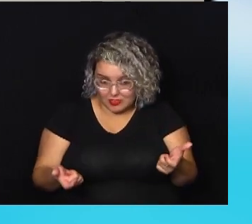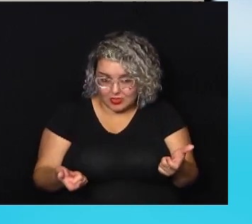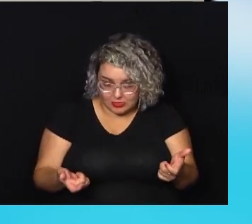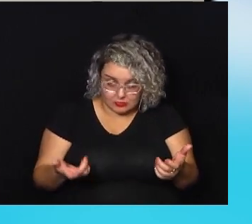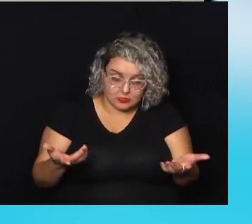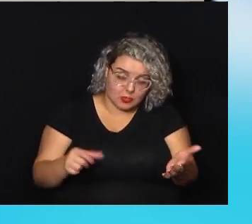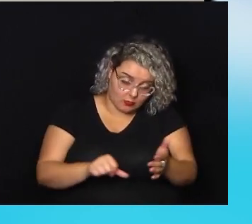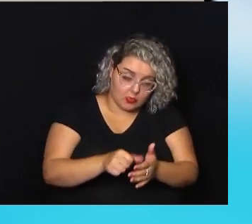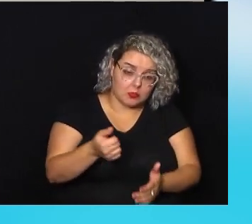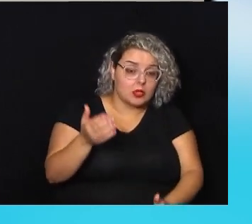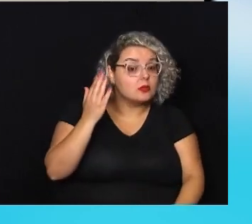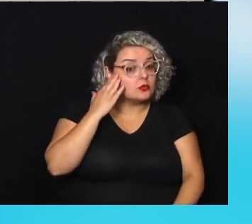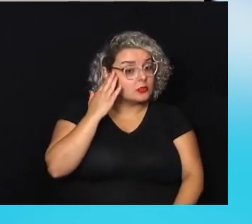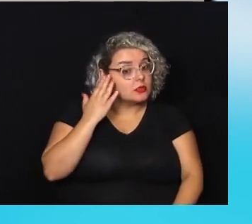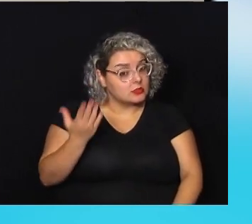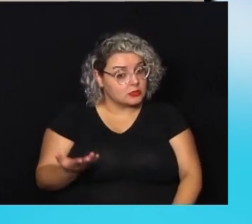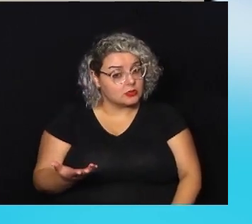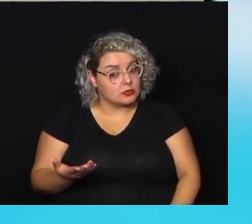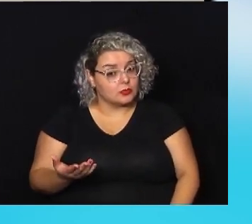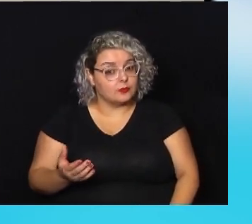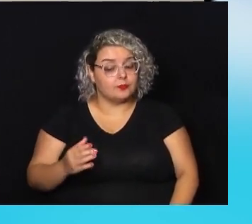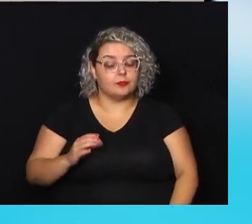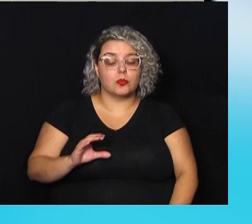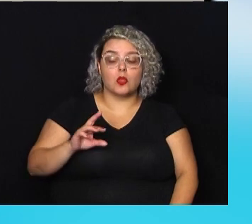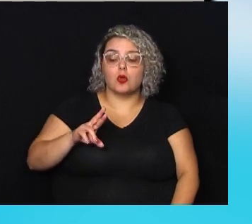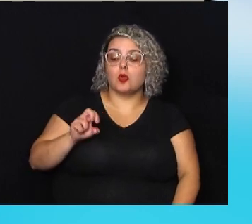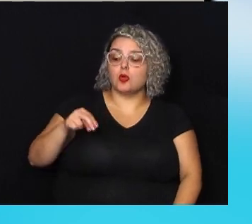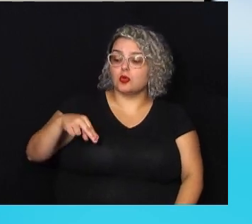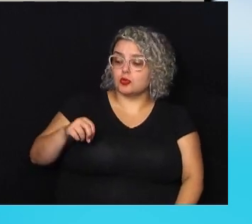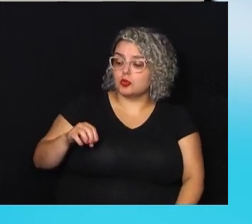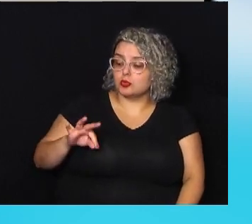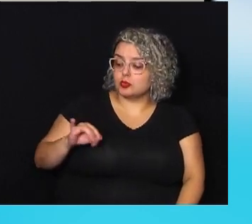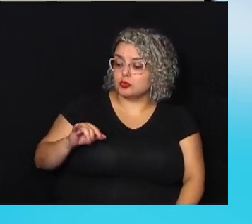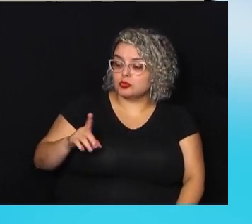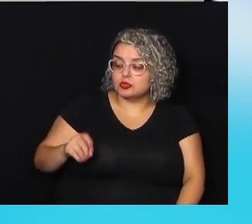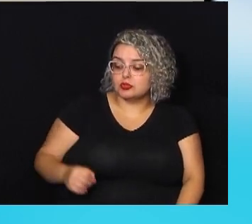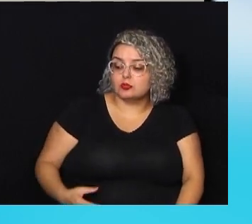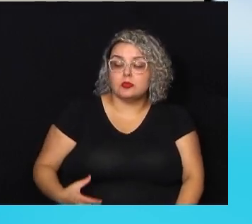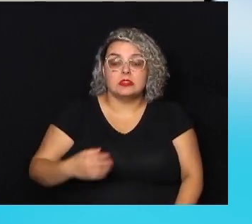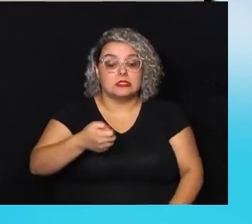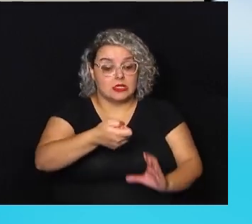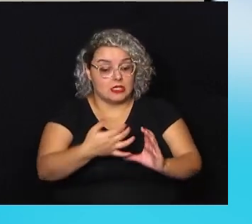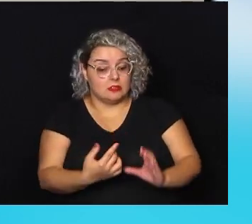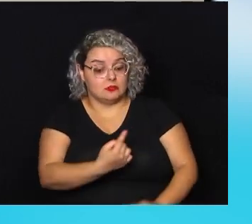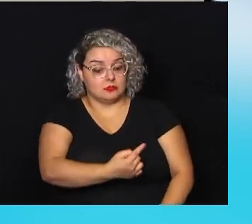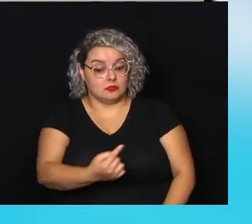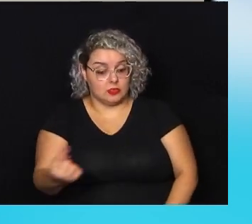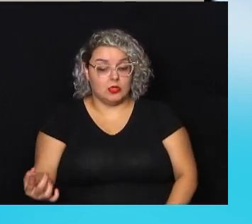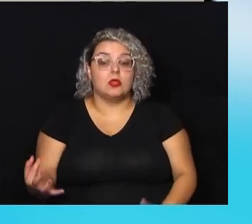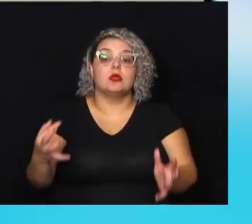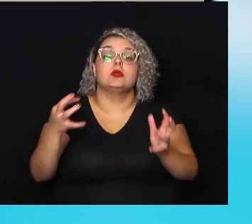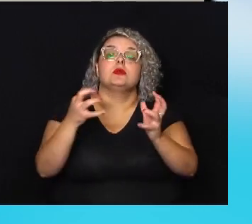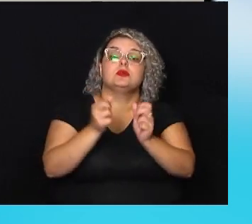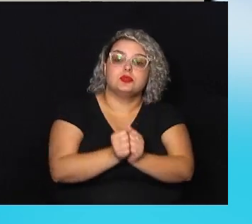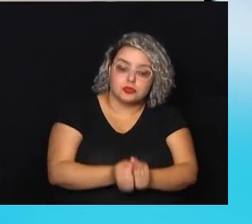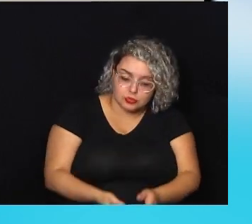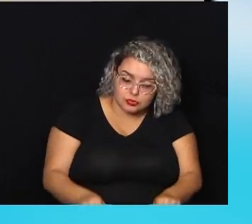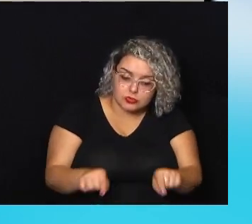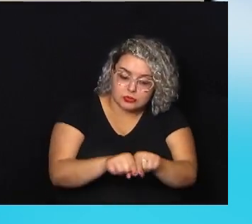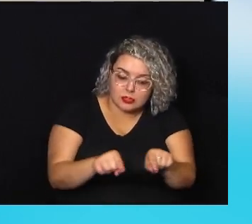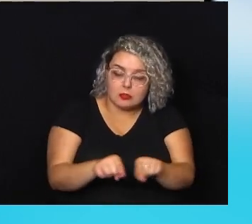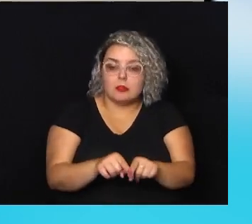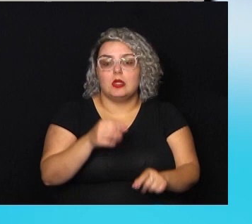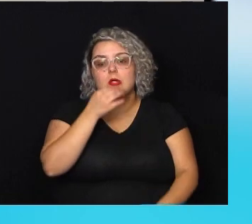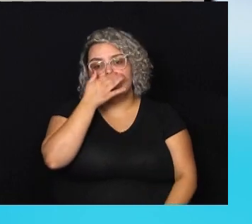teoricamente, não é o preconizado para a maioria. Então, primeiro, entendermos o cronotipo, entender as características individuais de cada um